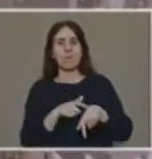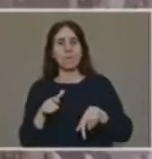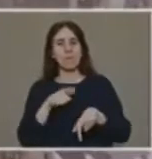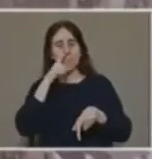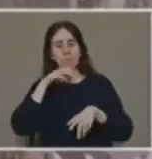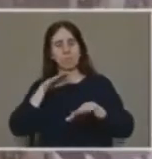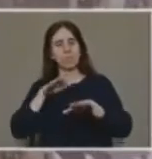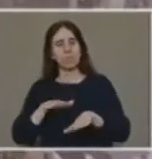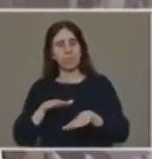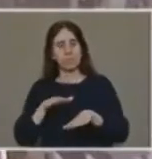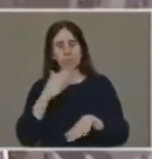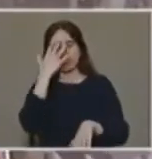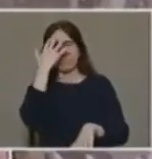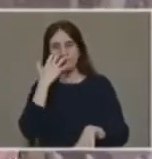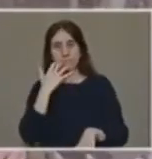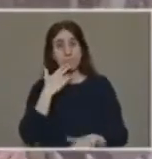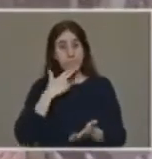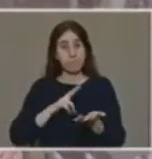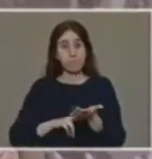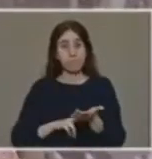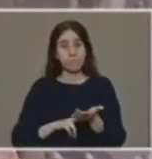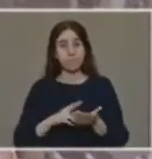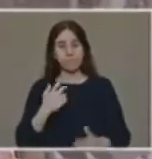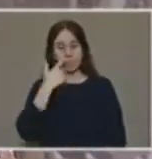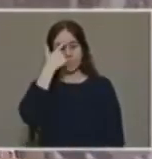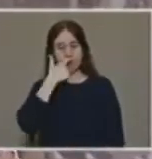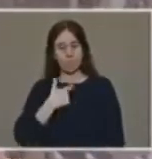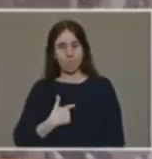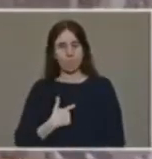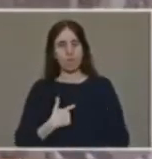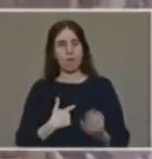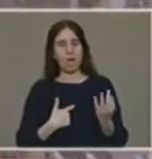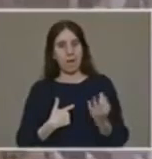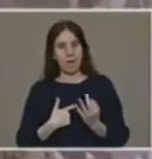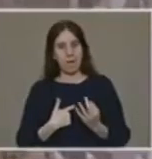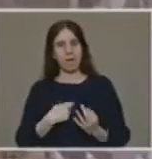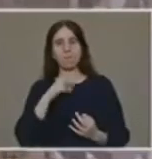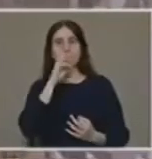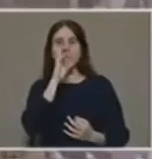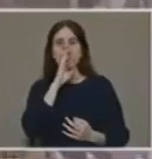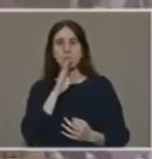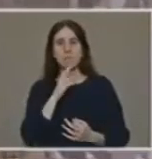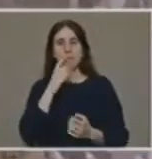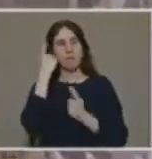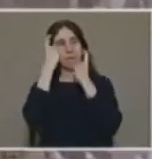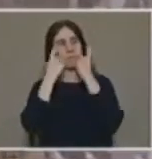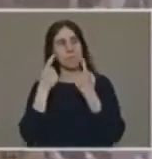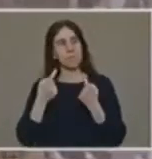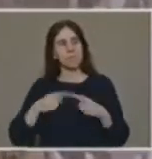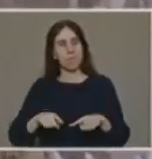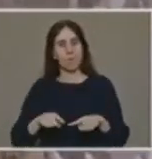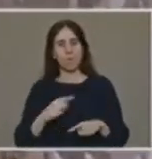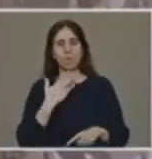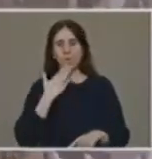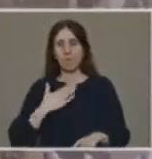tempo. Na verdade, quando o homem permanece arraigado a uma leitura limitada pela razão,